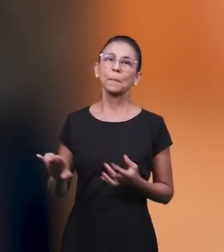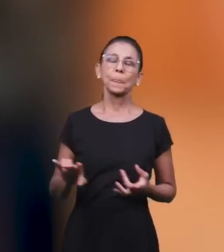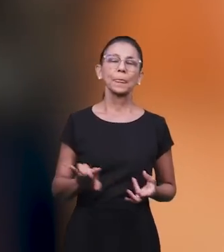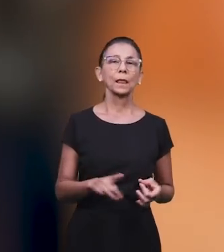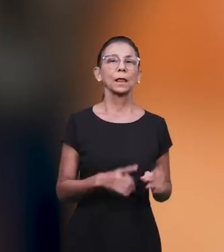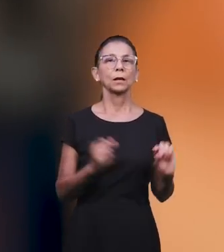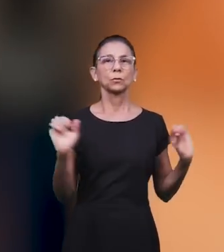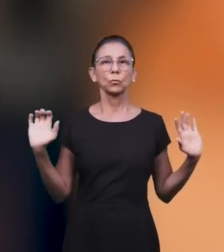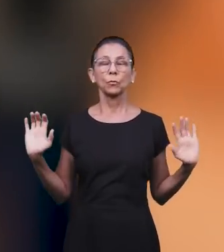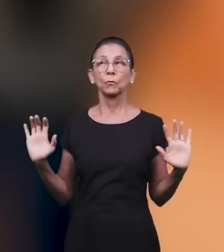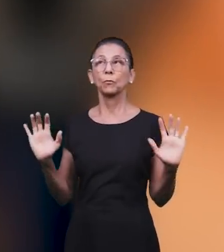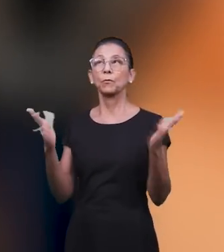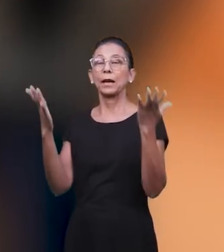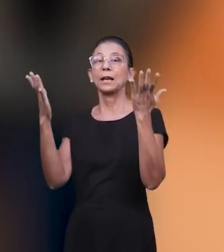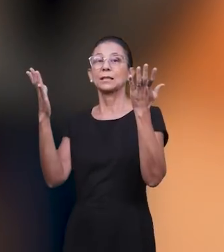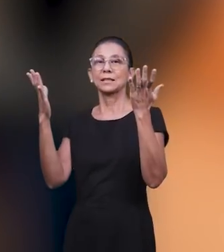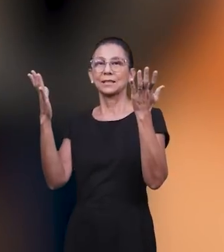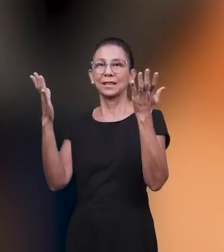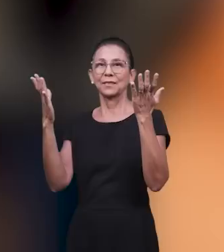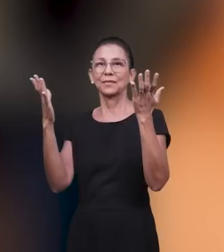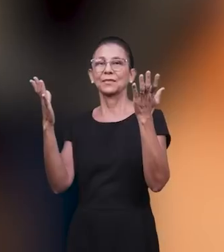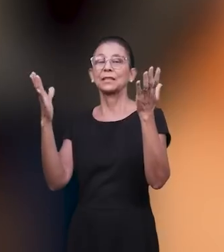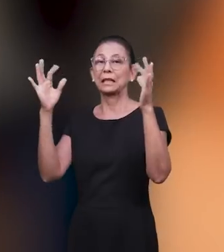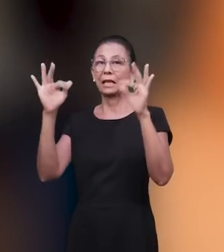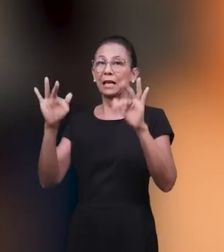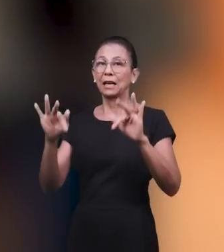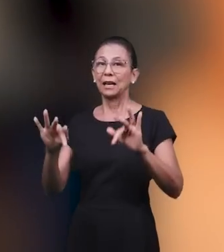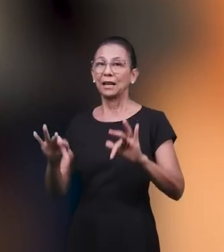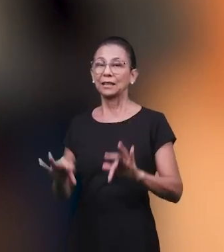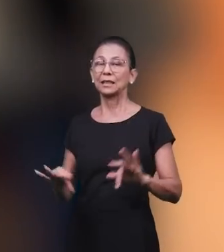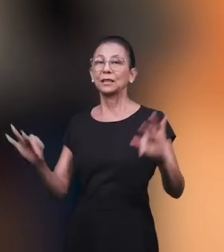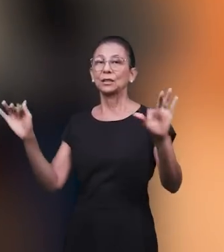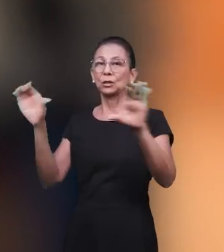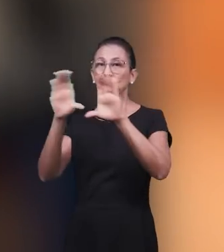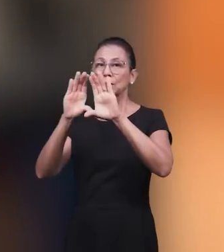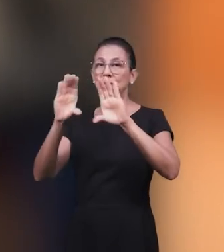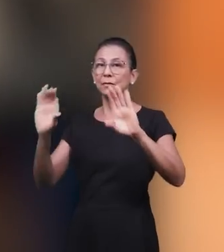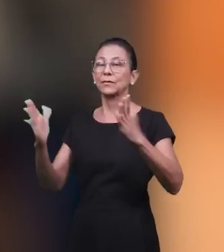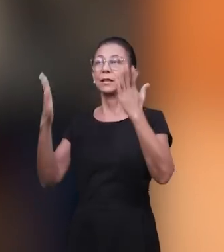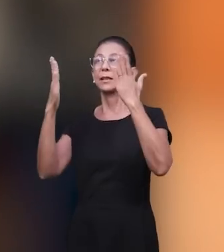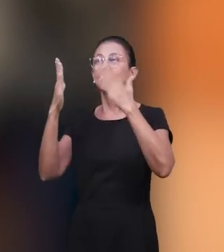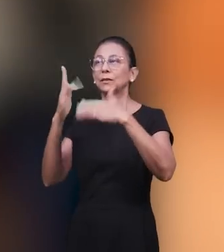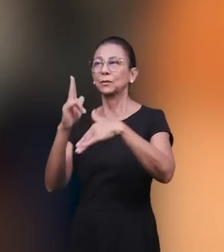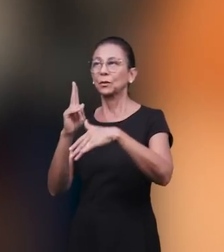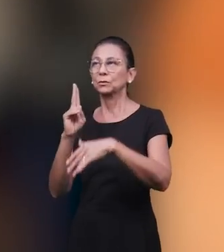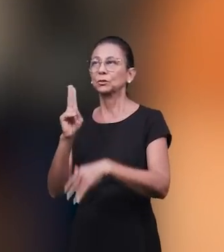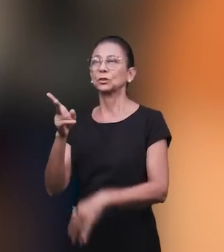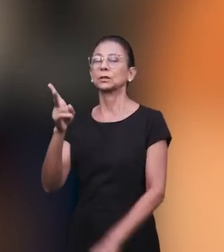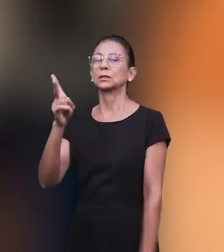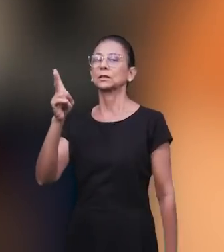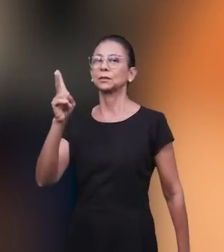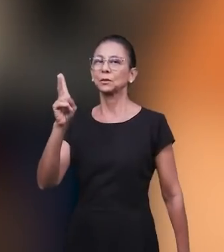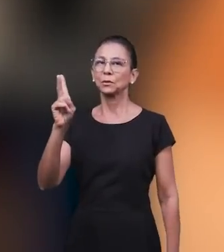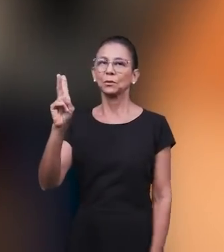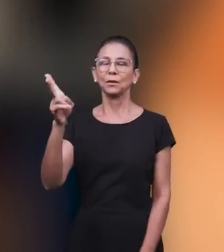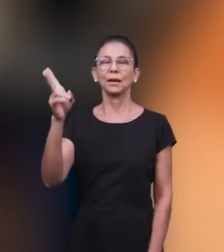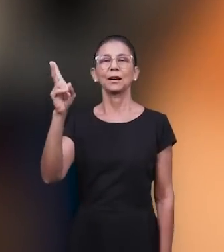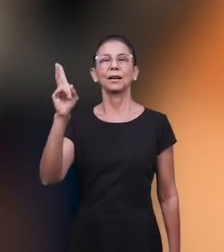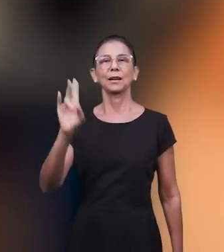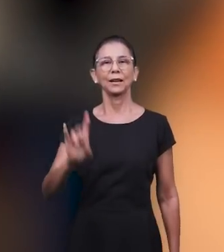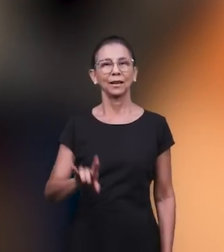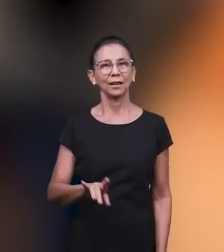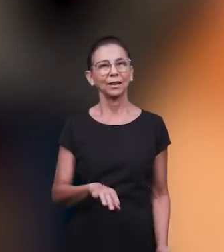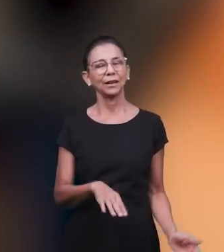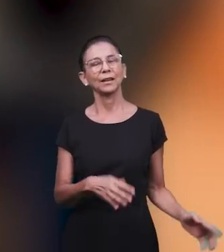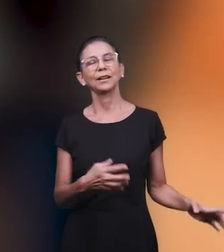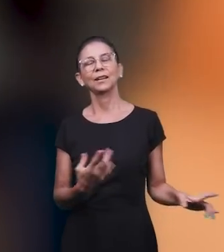acabar. Quando gritar na terra, no céu vai